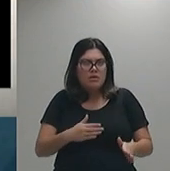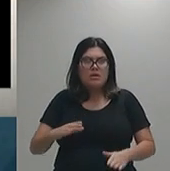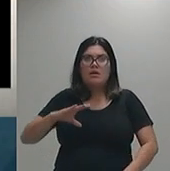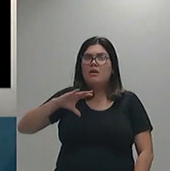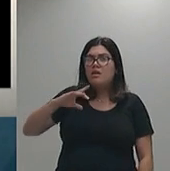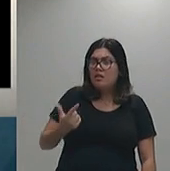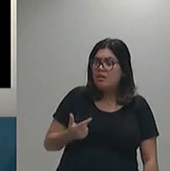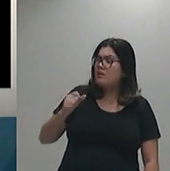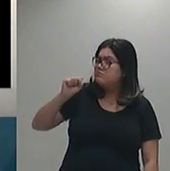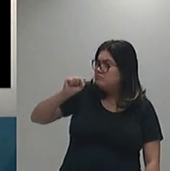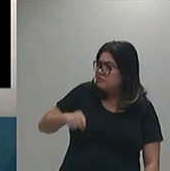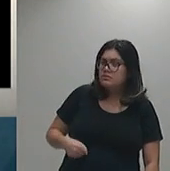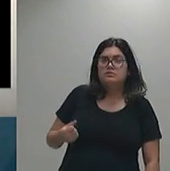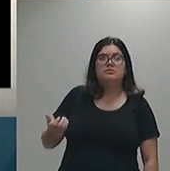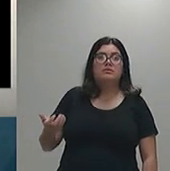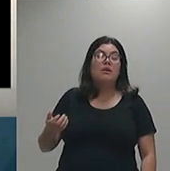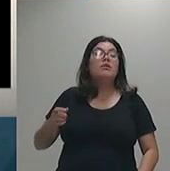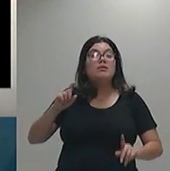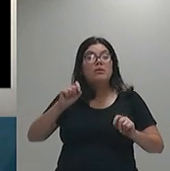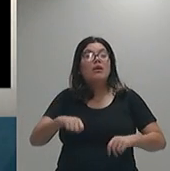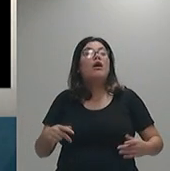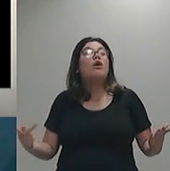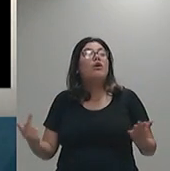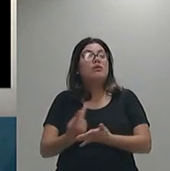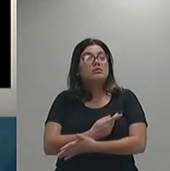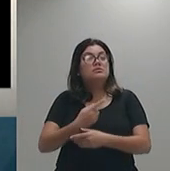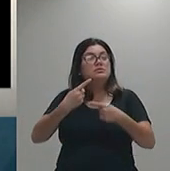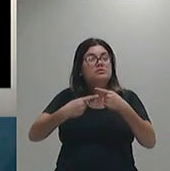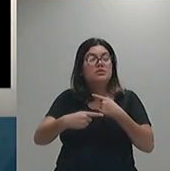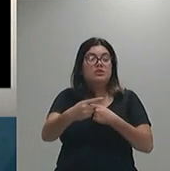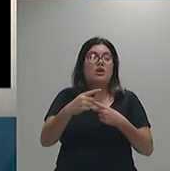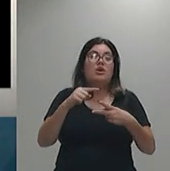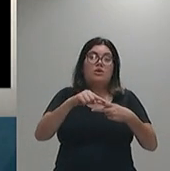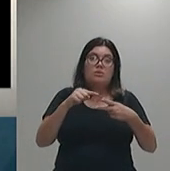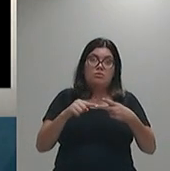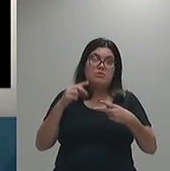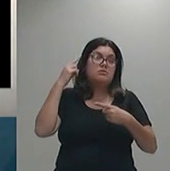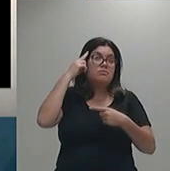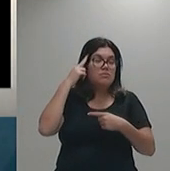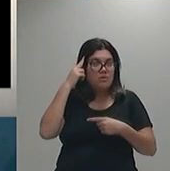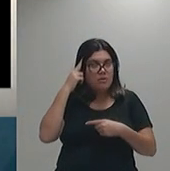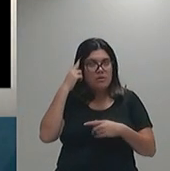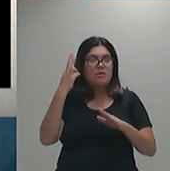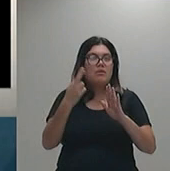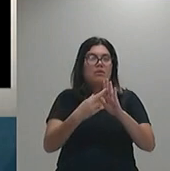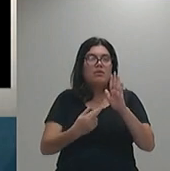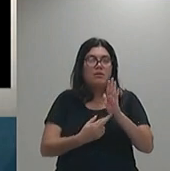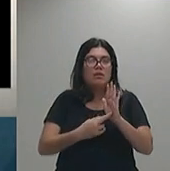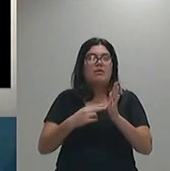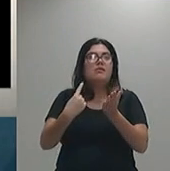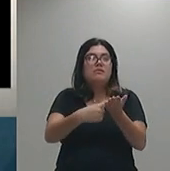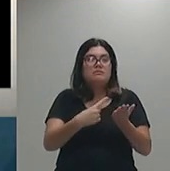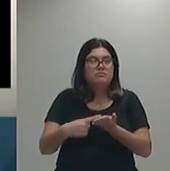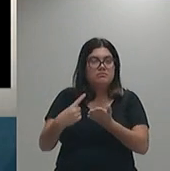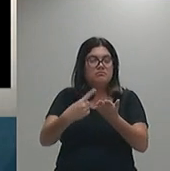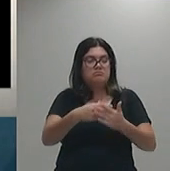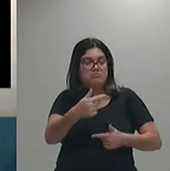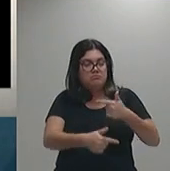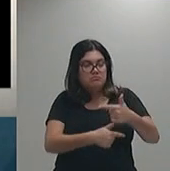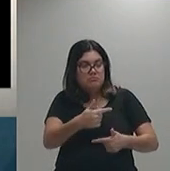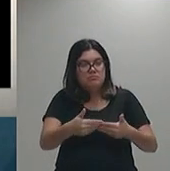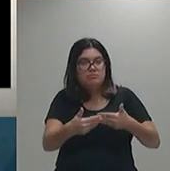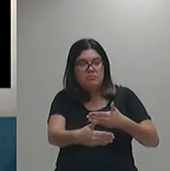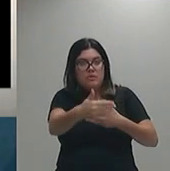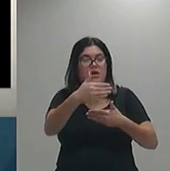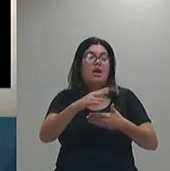no que ocorreria nessas duas hipóteses o regulamento da Câmara de arbitragem do mercado resolve o problema o